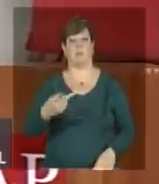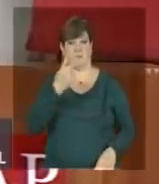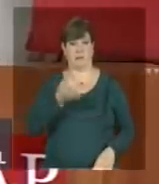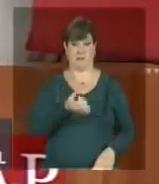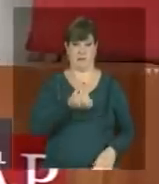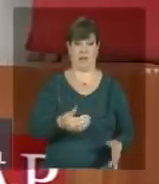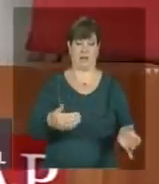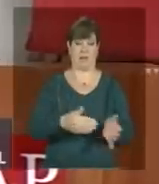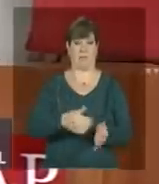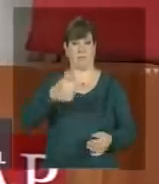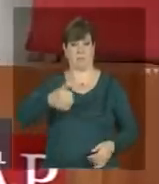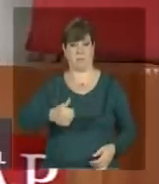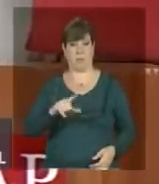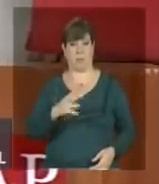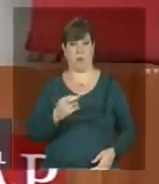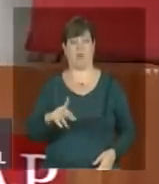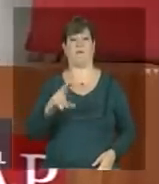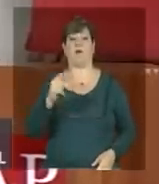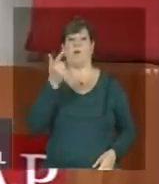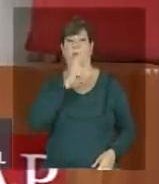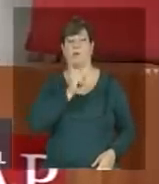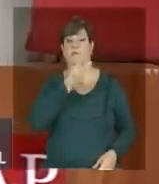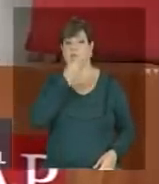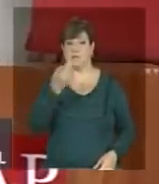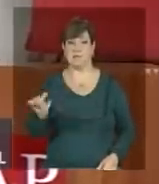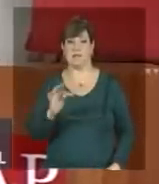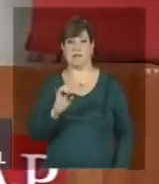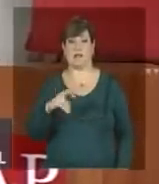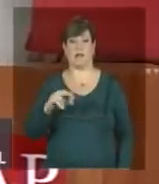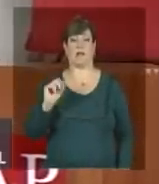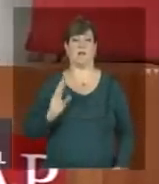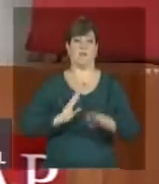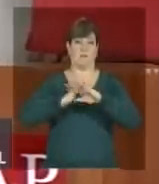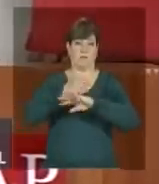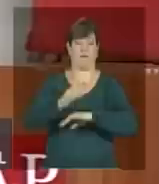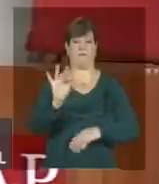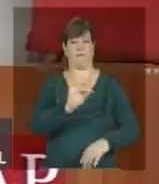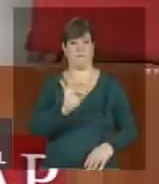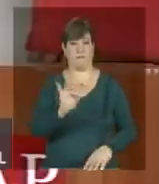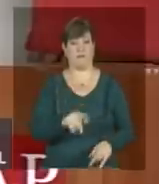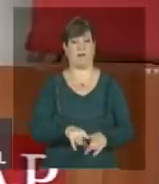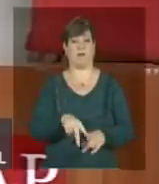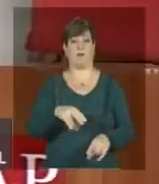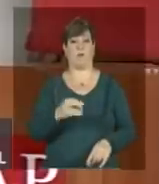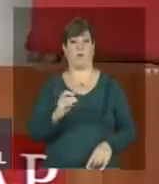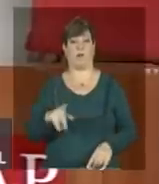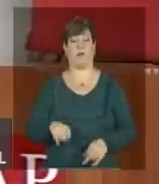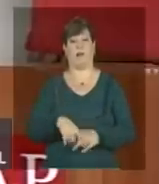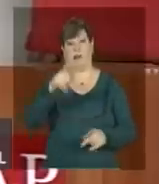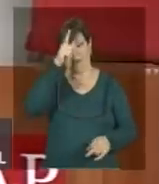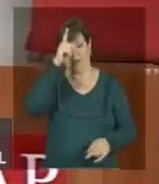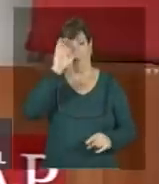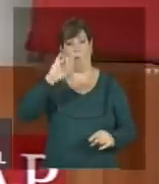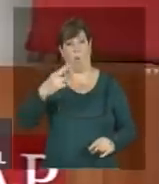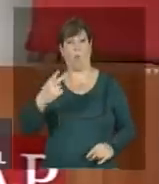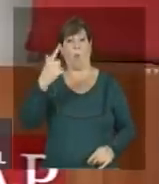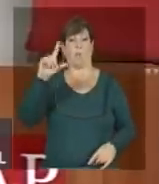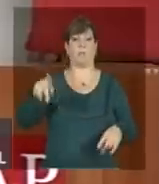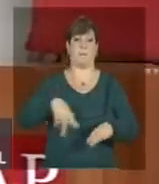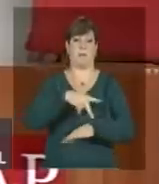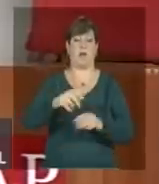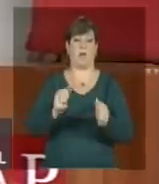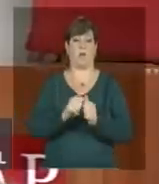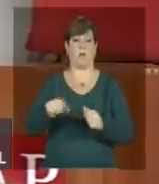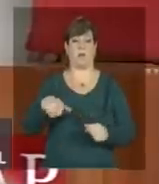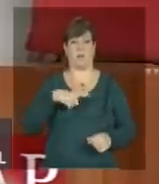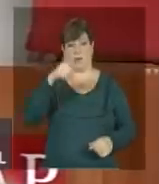1º lugar, serão concedidas visitas técnicas à França, à Noruega, à Alemanha ou a outro país com o qual a